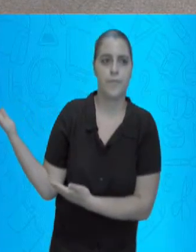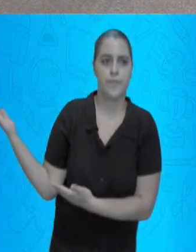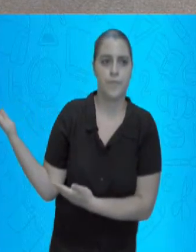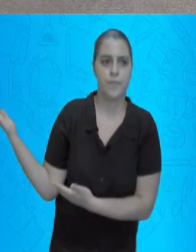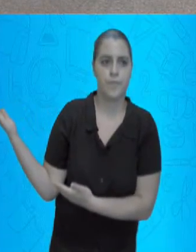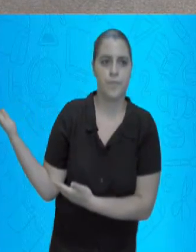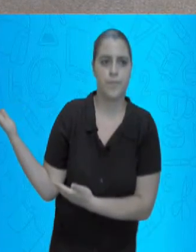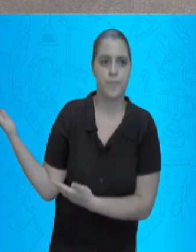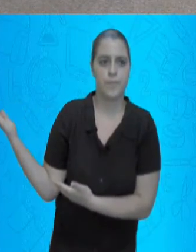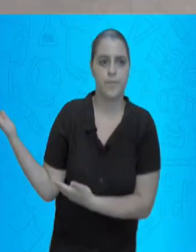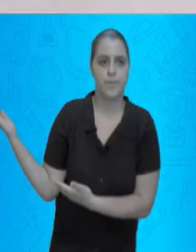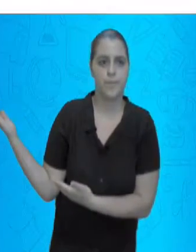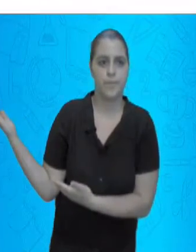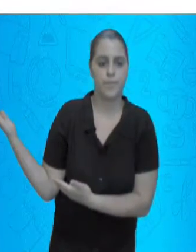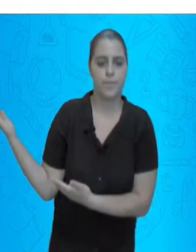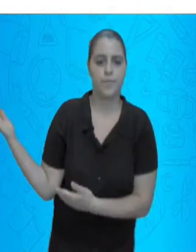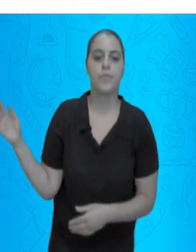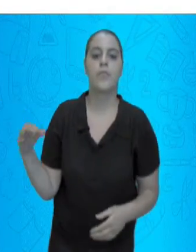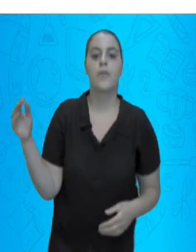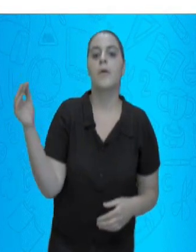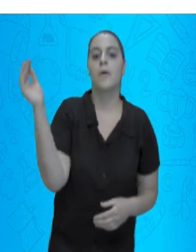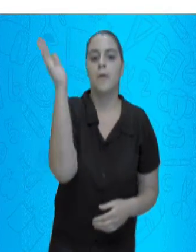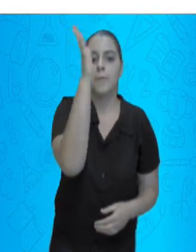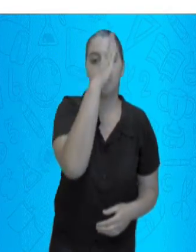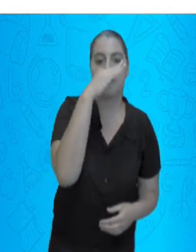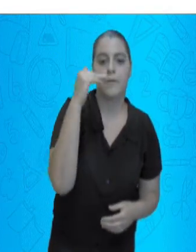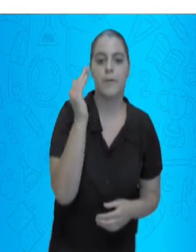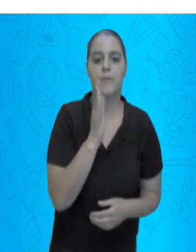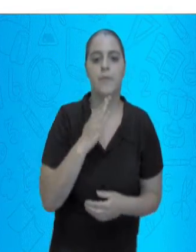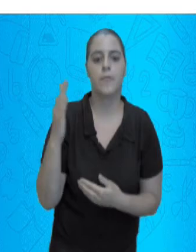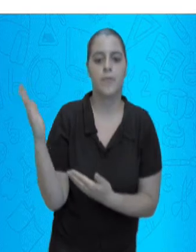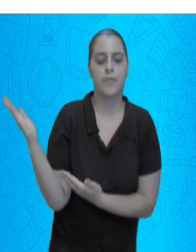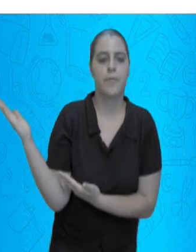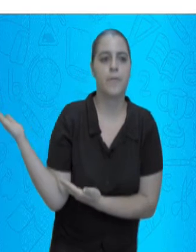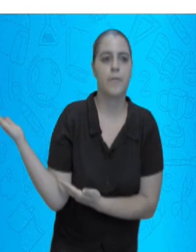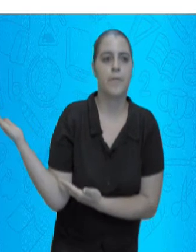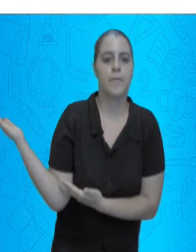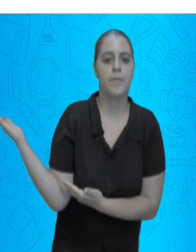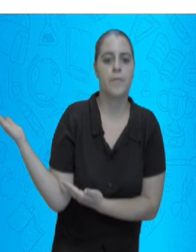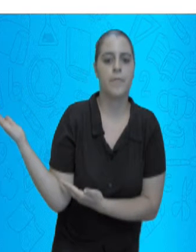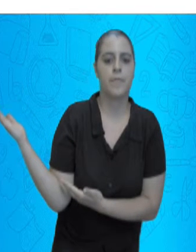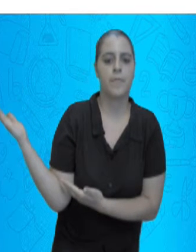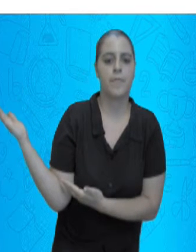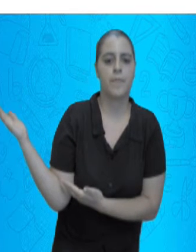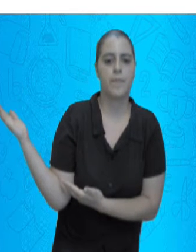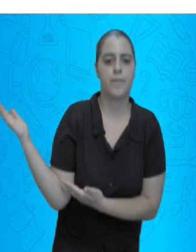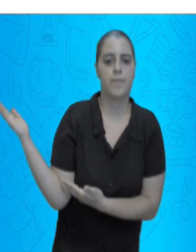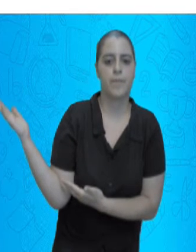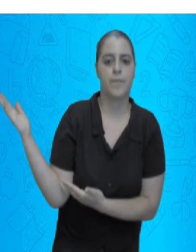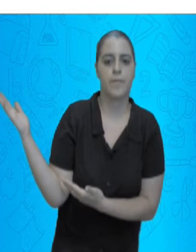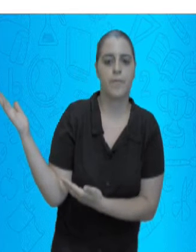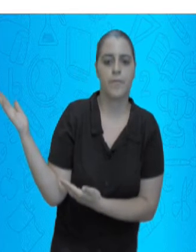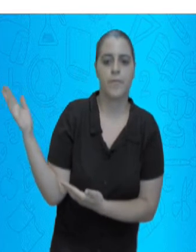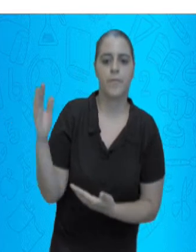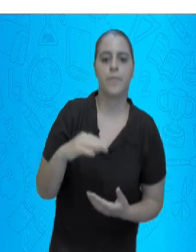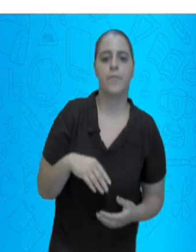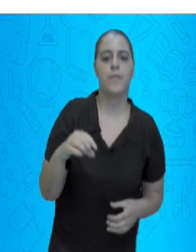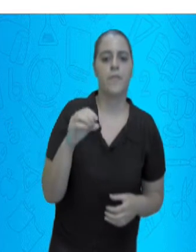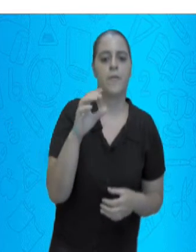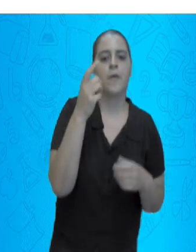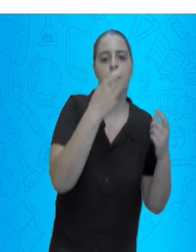paleontológico. Aqui a gente tem um mapa do Brasil. Existem sítios paleontológicos em diversas partes do